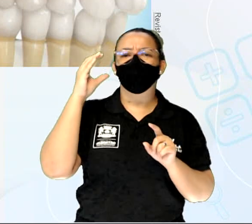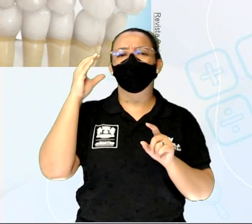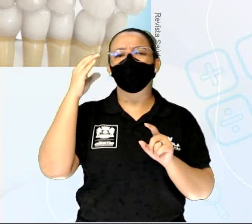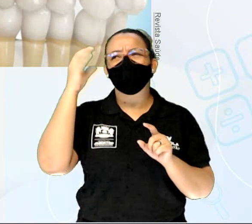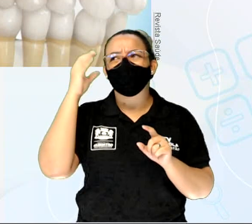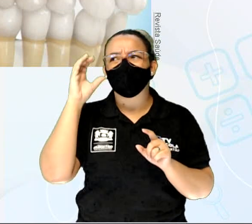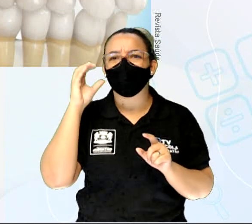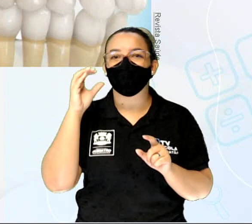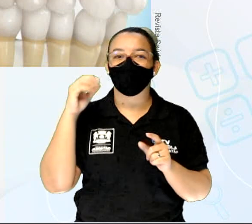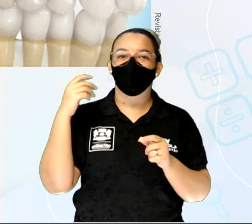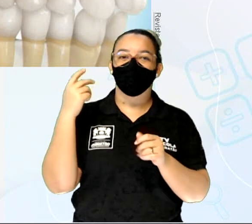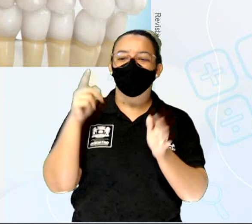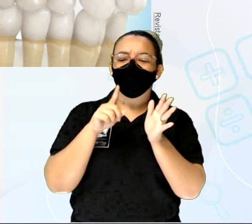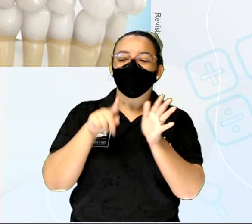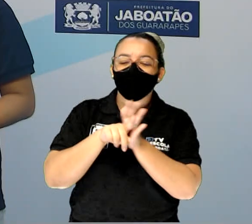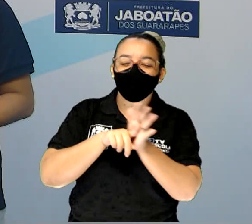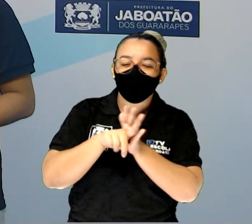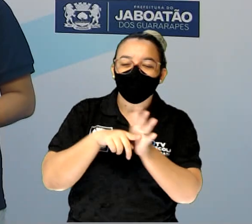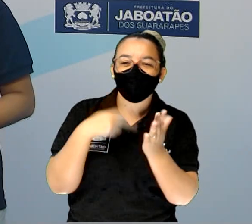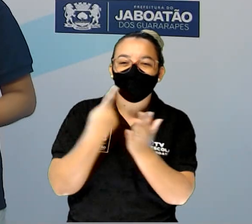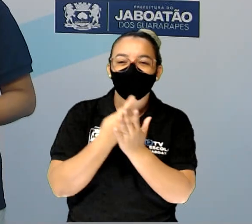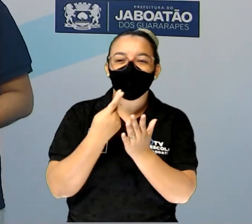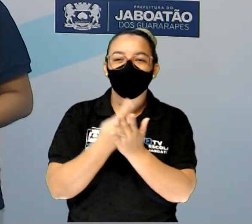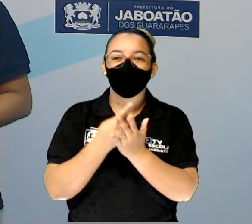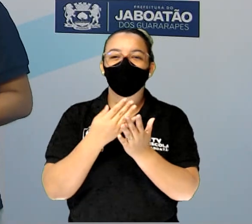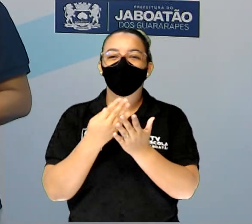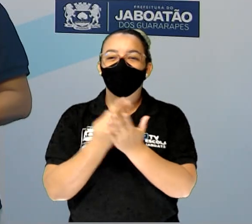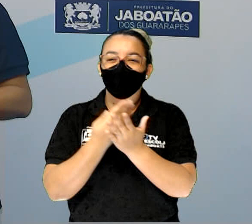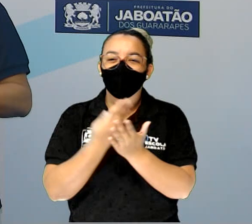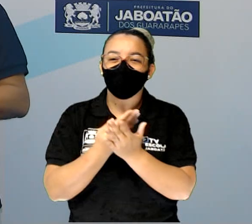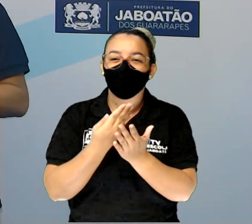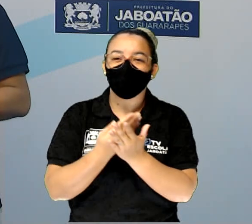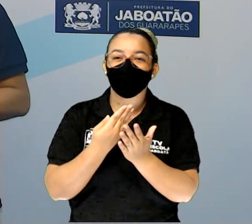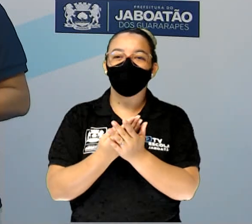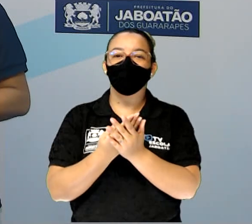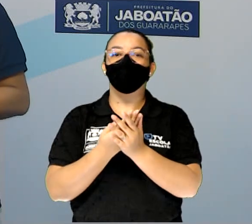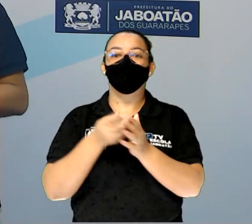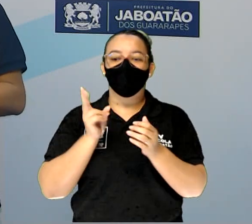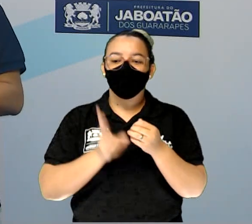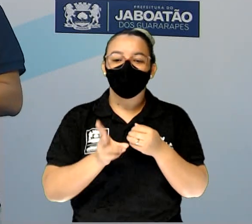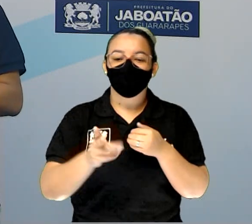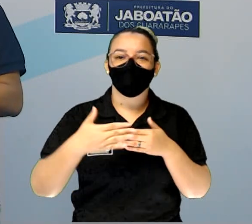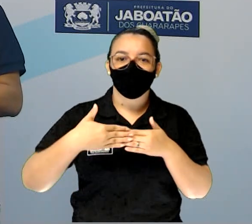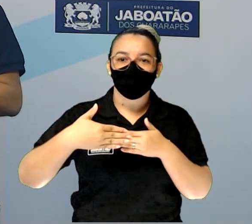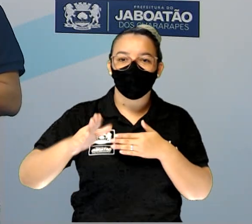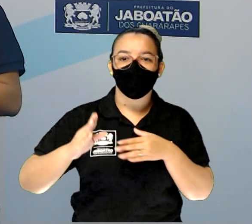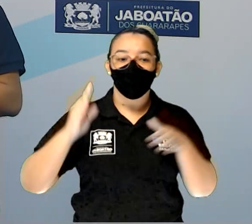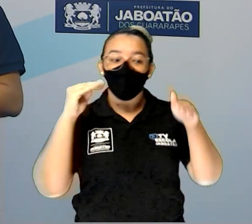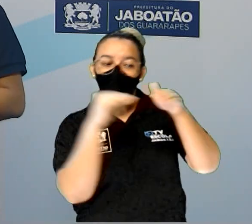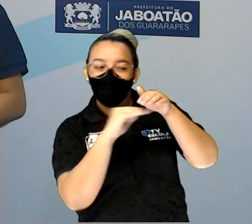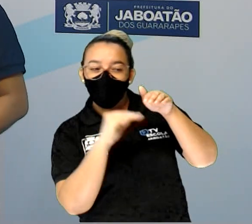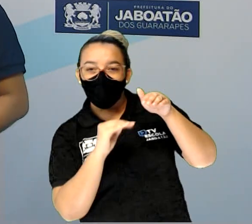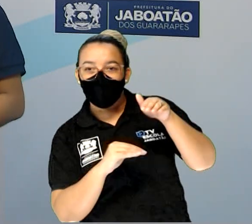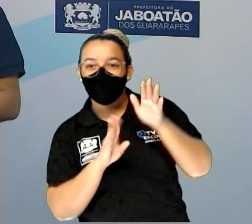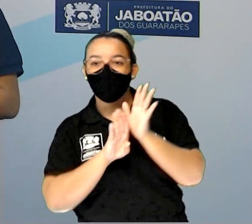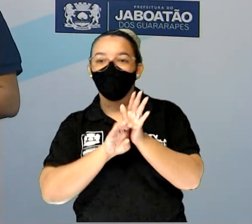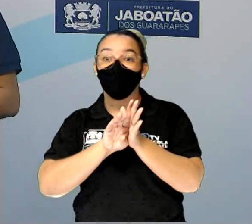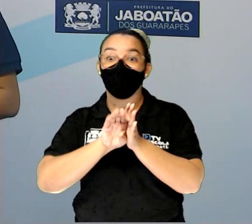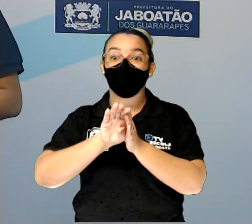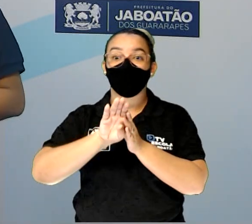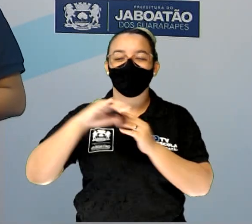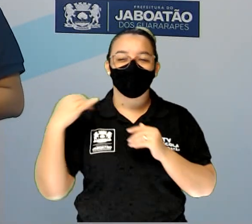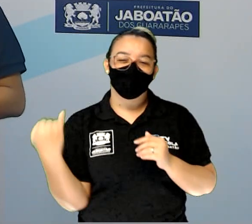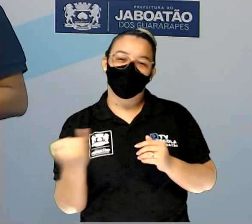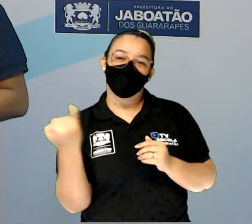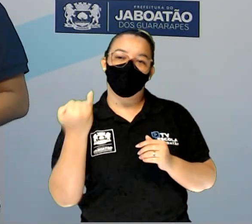esse apêndice, que achava-se que teria perdido função, mas ele continua com a mesma função de guardar bactérias importantes para o funcionamento